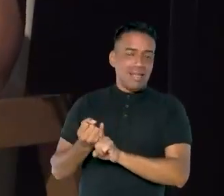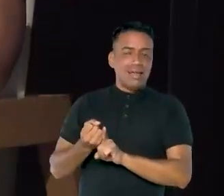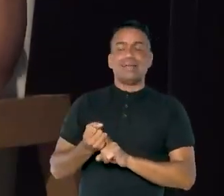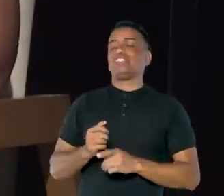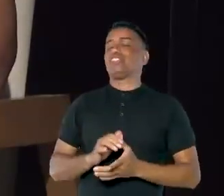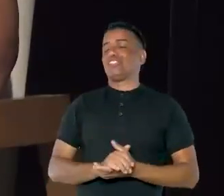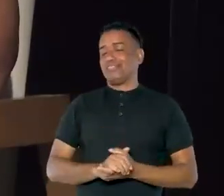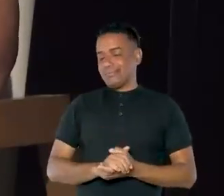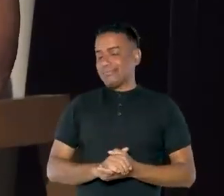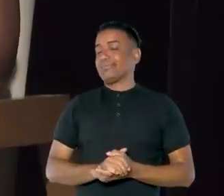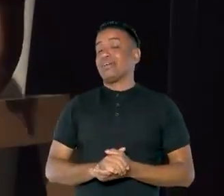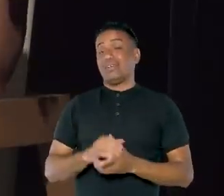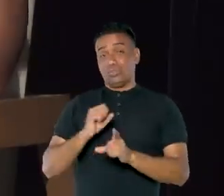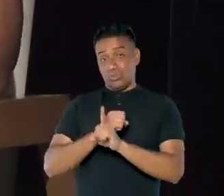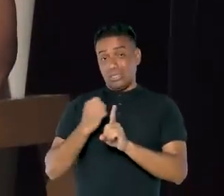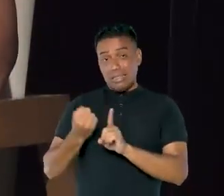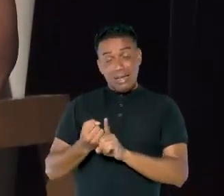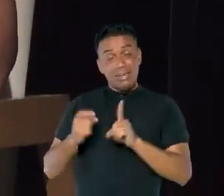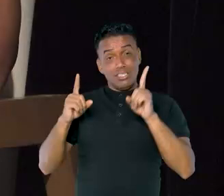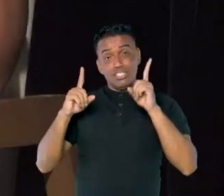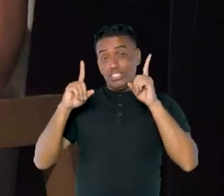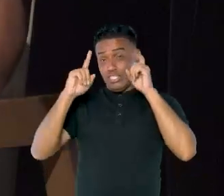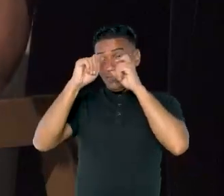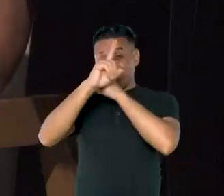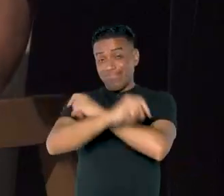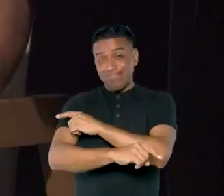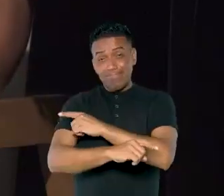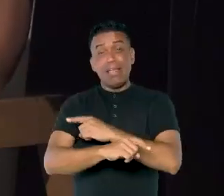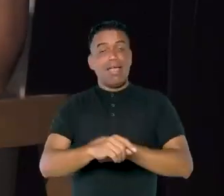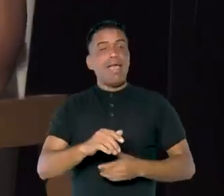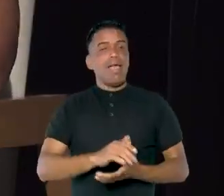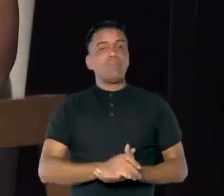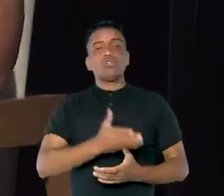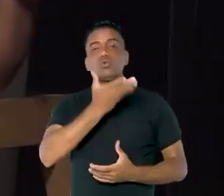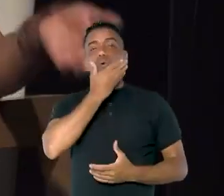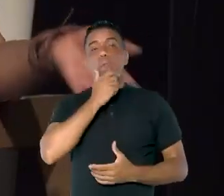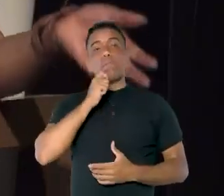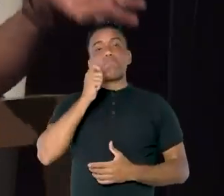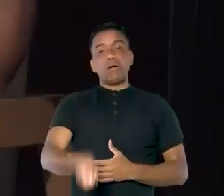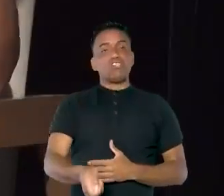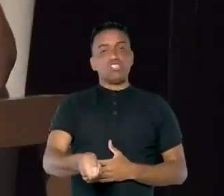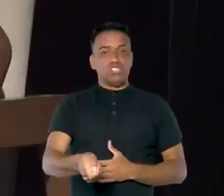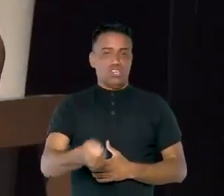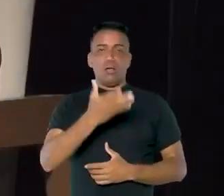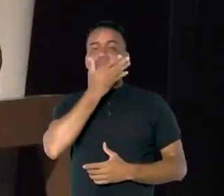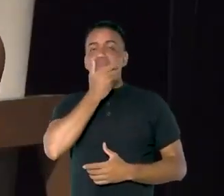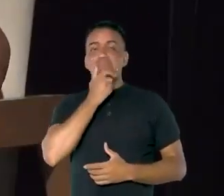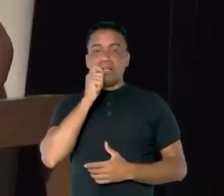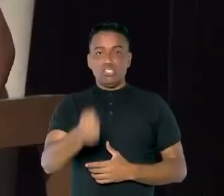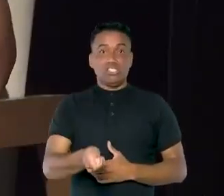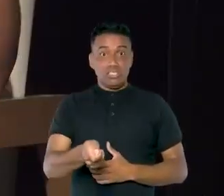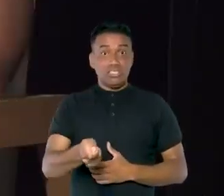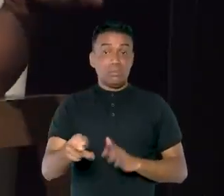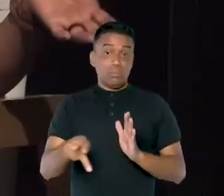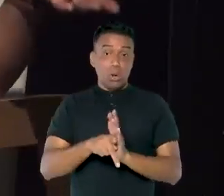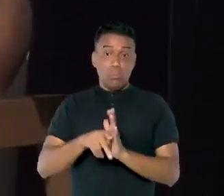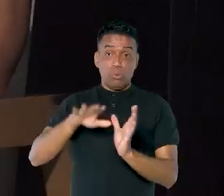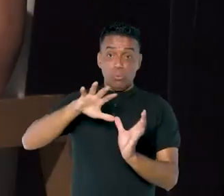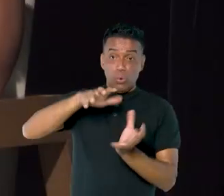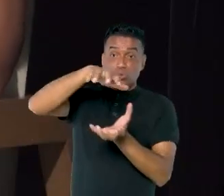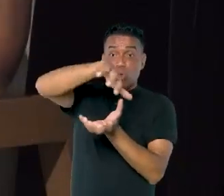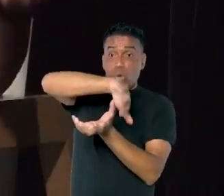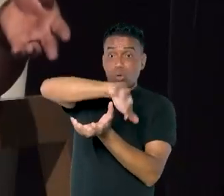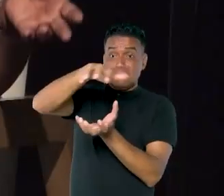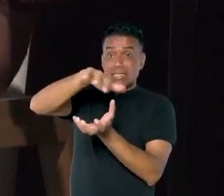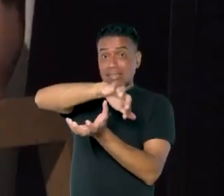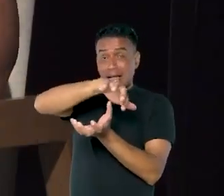fácil. A sociedade ela é muito machista, seja ela no mundo ocidental, seja ela no